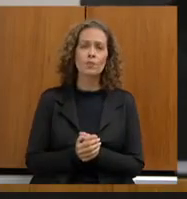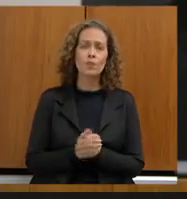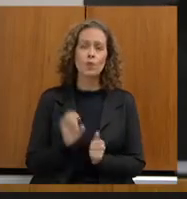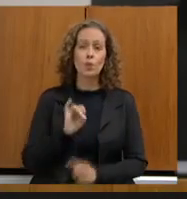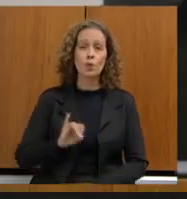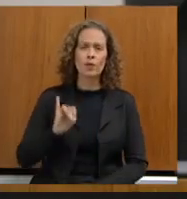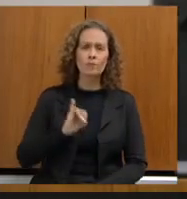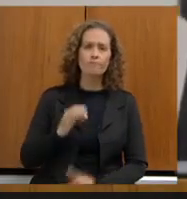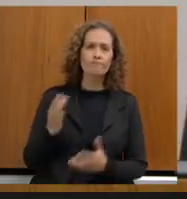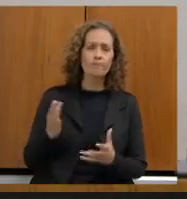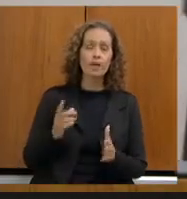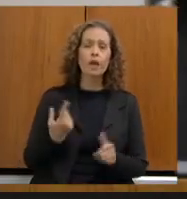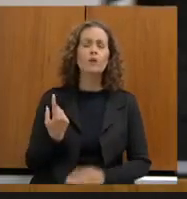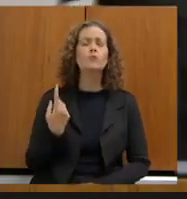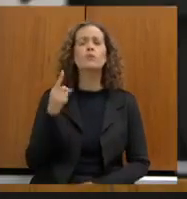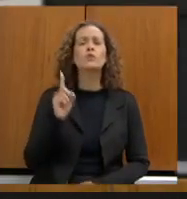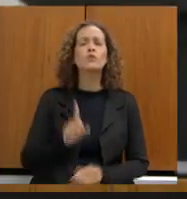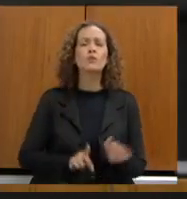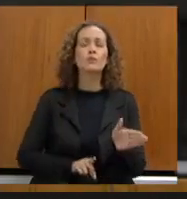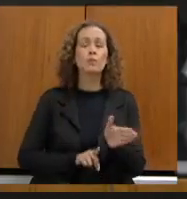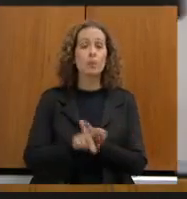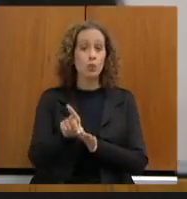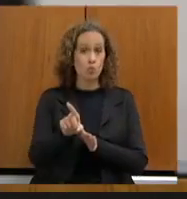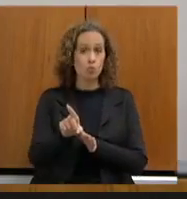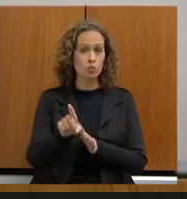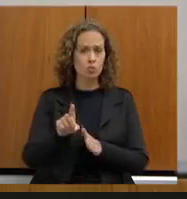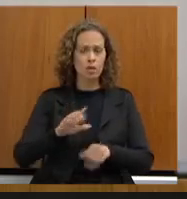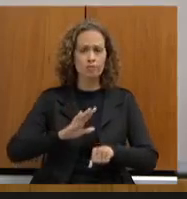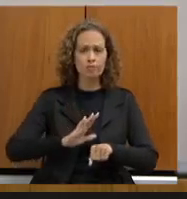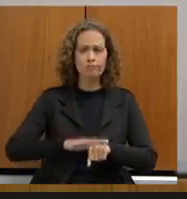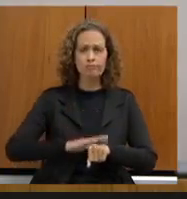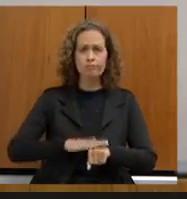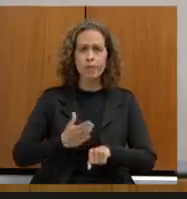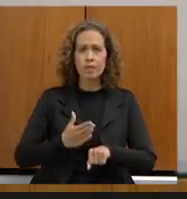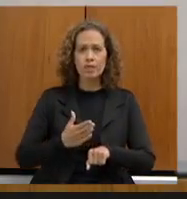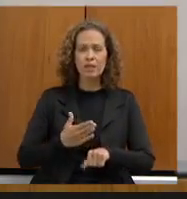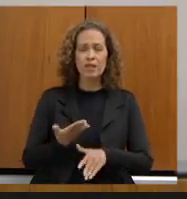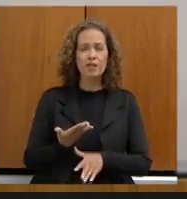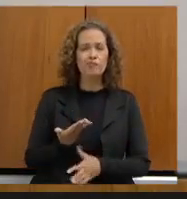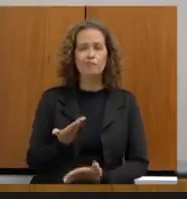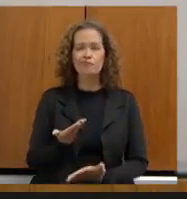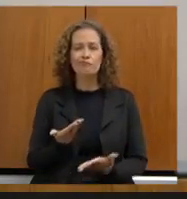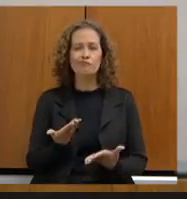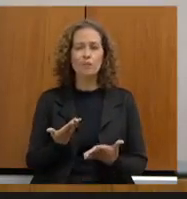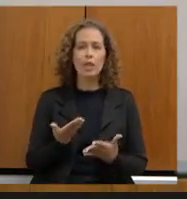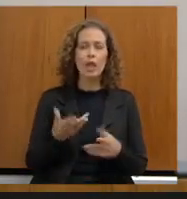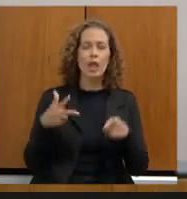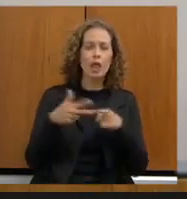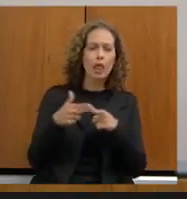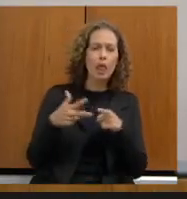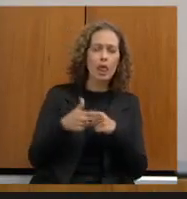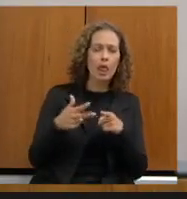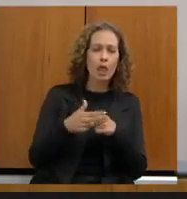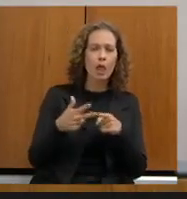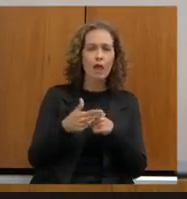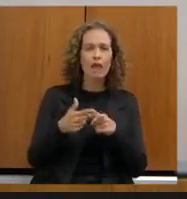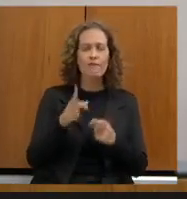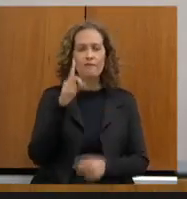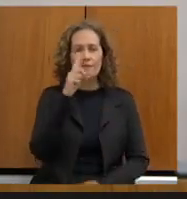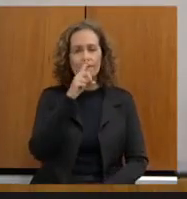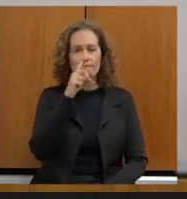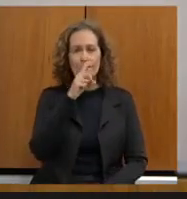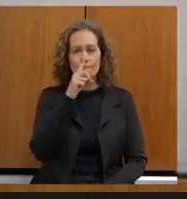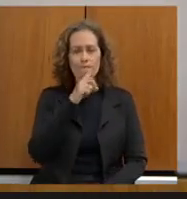essa é a última pergunta que vossa excelência fez não chegou de forma completa Por que houve falha na